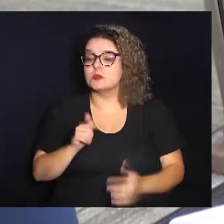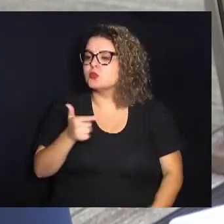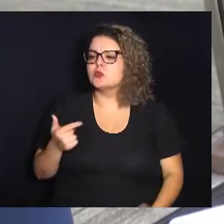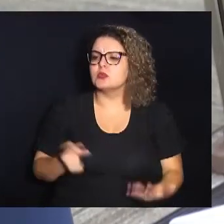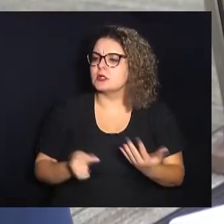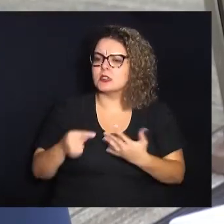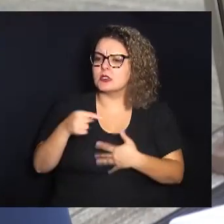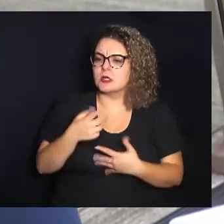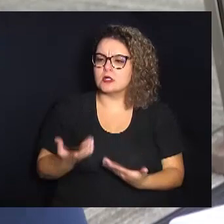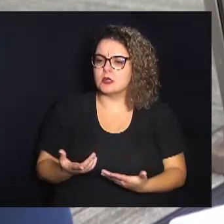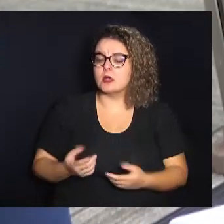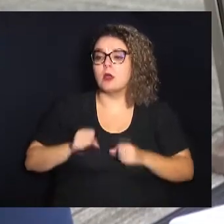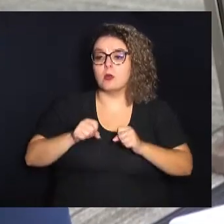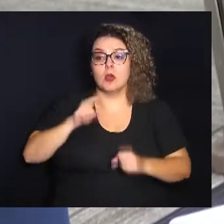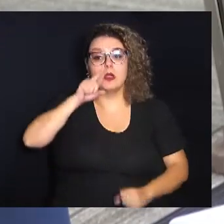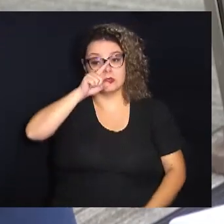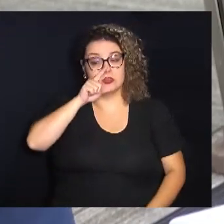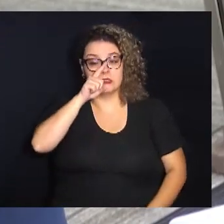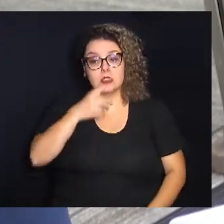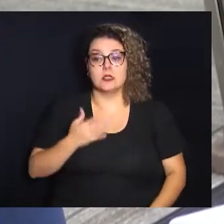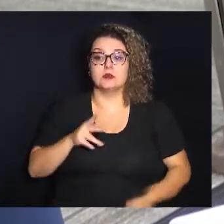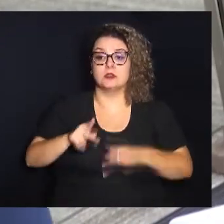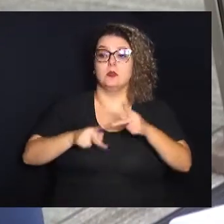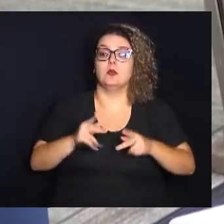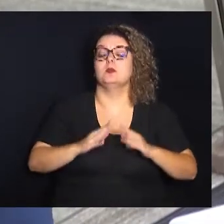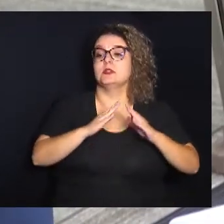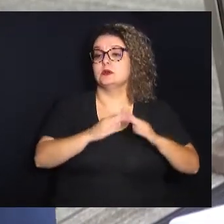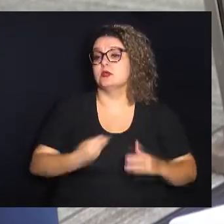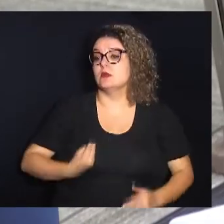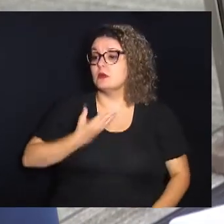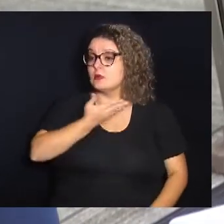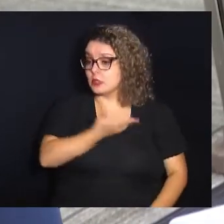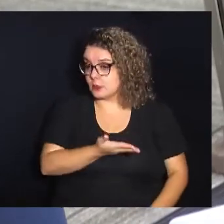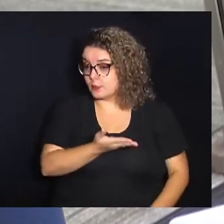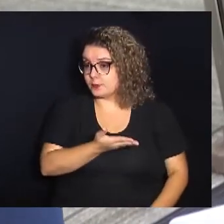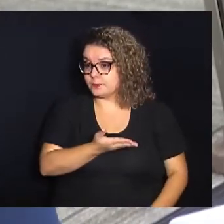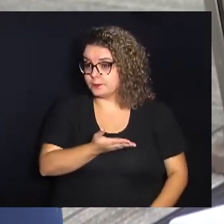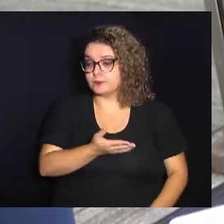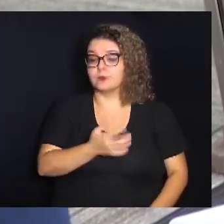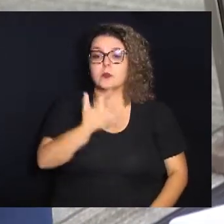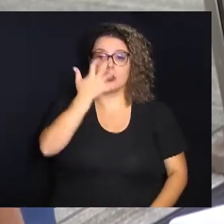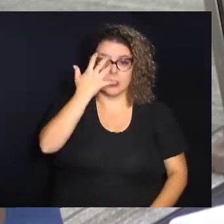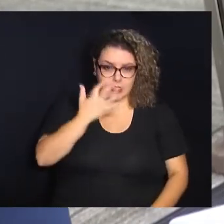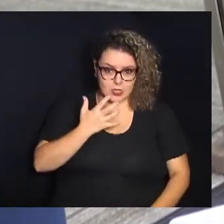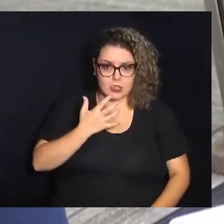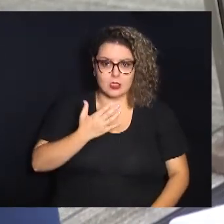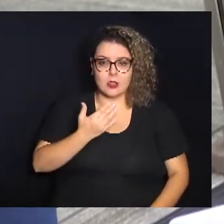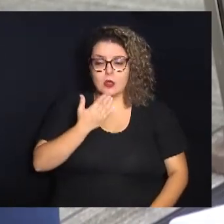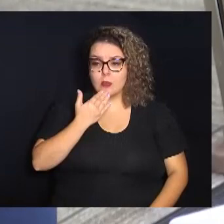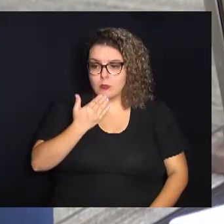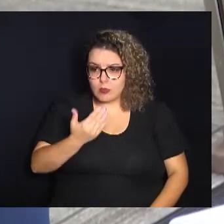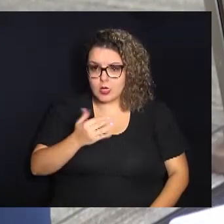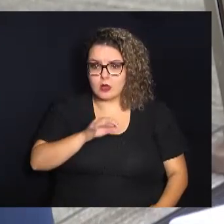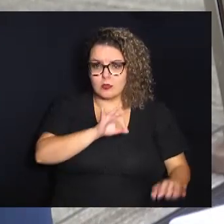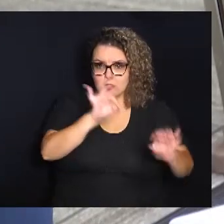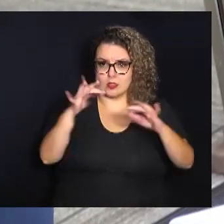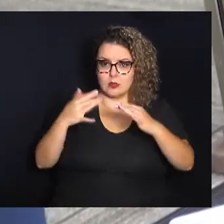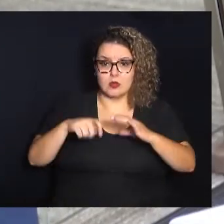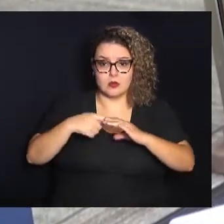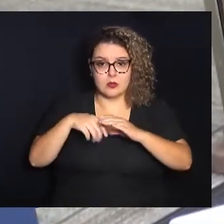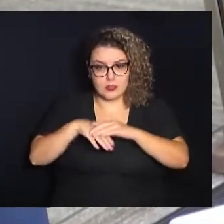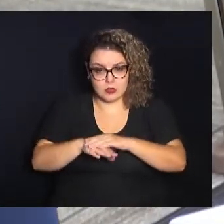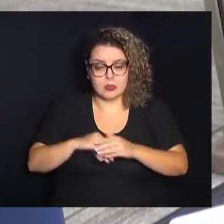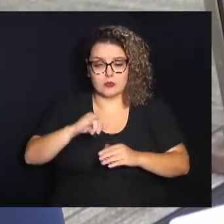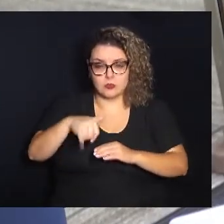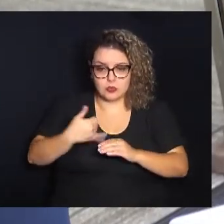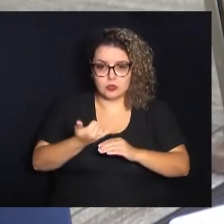fazer isso sem ter nenhum critério pode colocar em risco a população que mora ali. Então é muito sério, eu convido as pessoas a assistir, né, acho